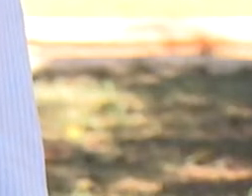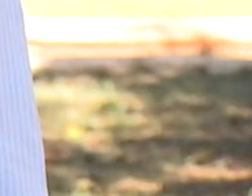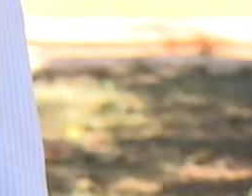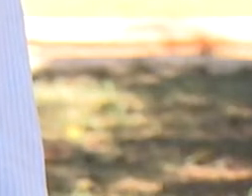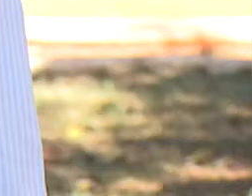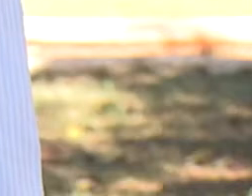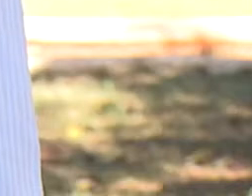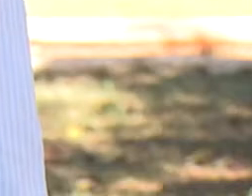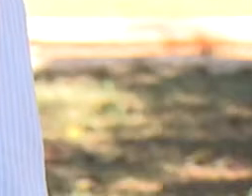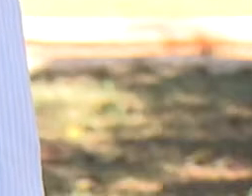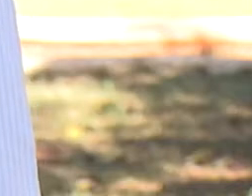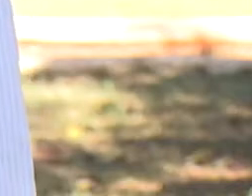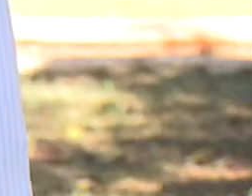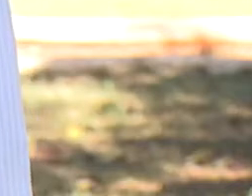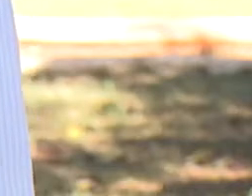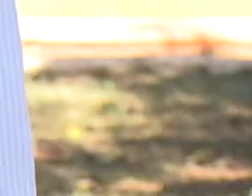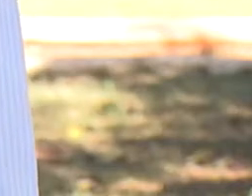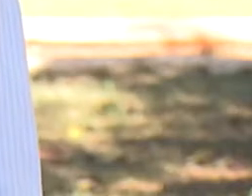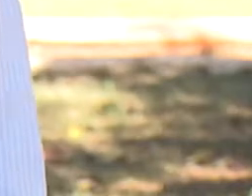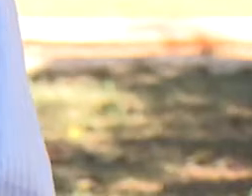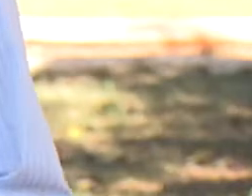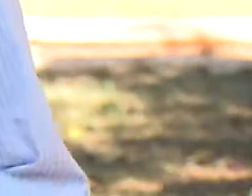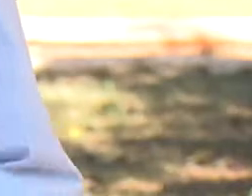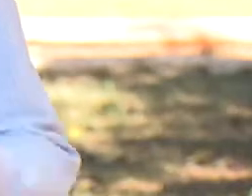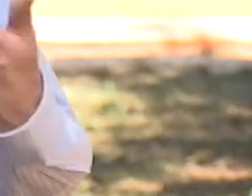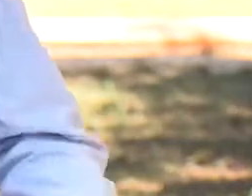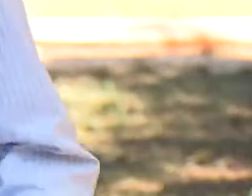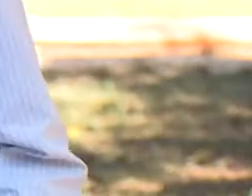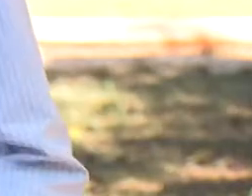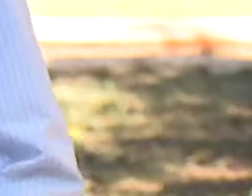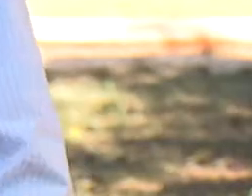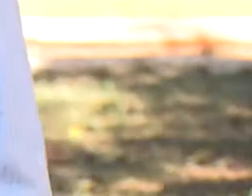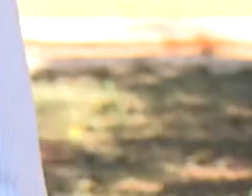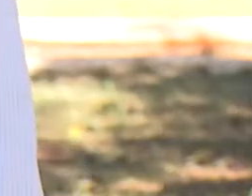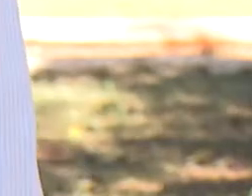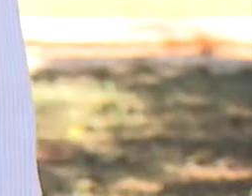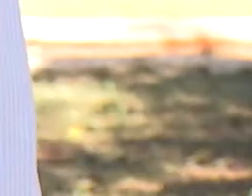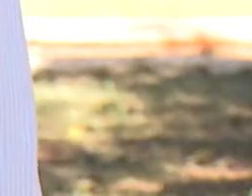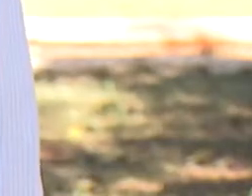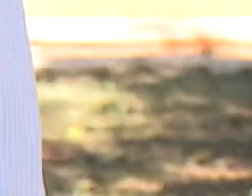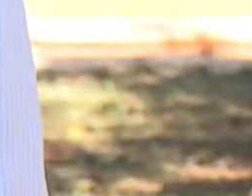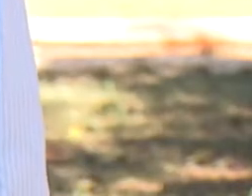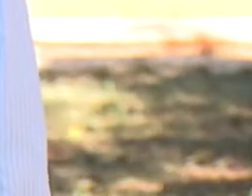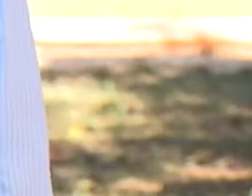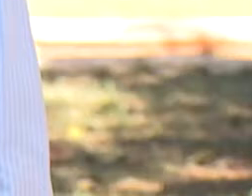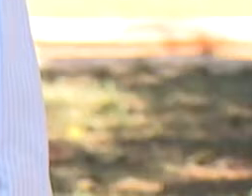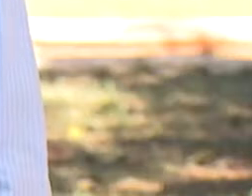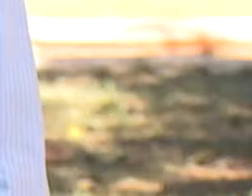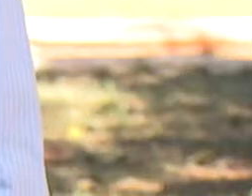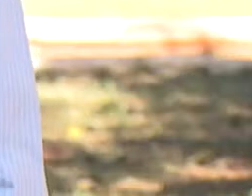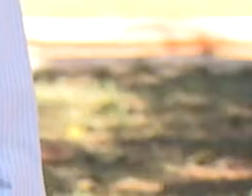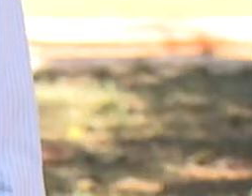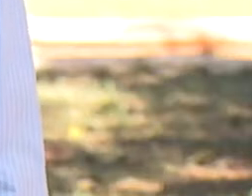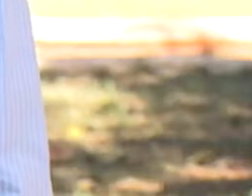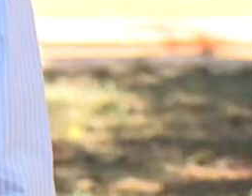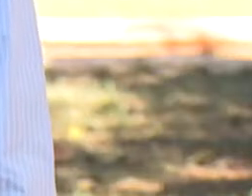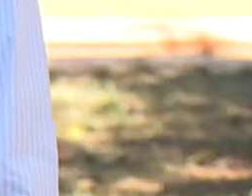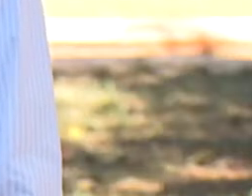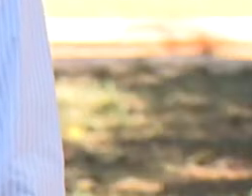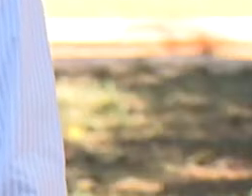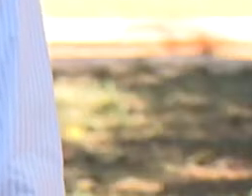ser que eu queria ser no passado, né? E que eu estou alcançando